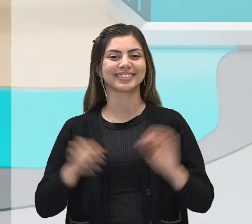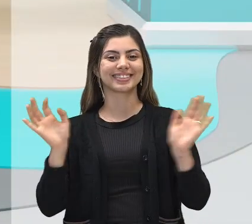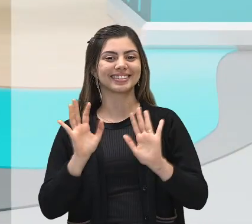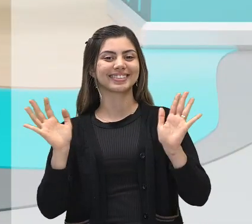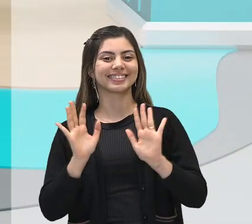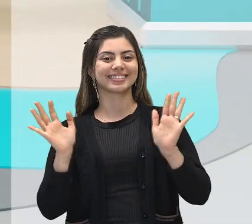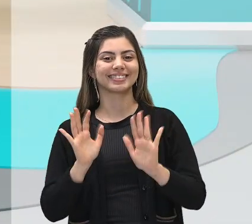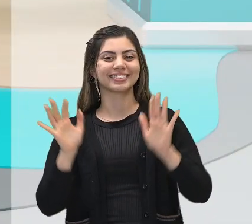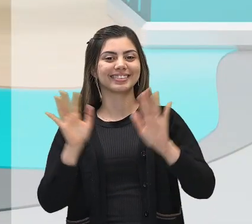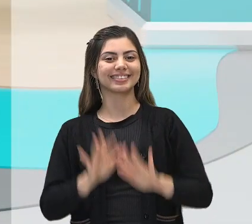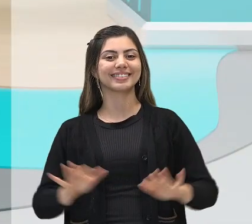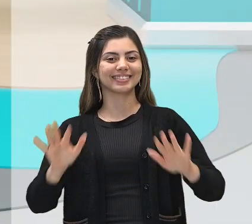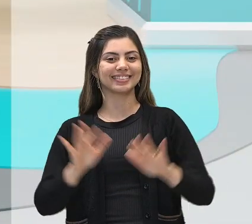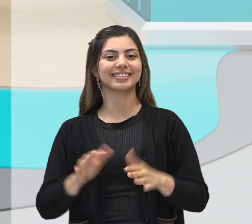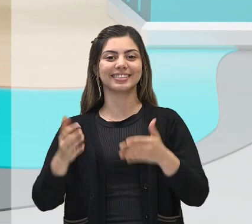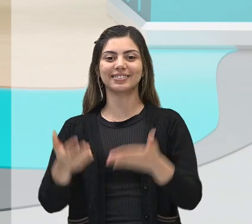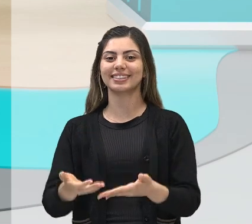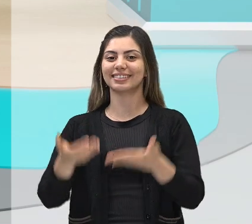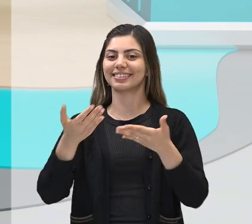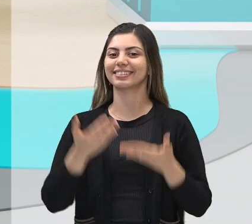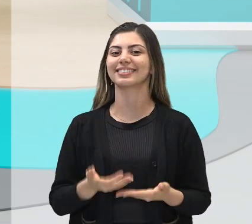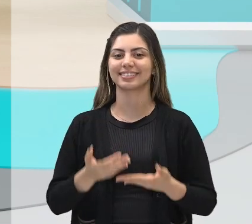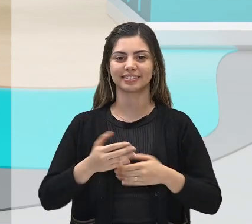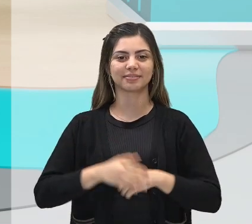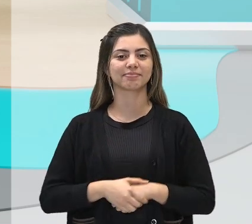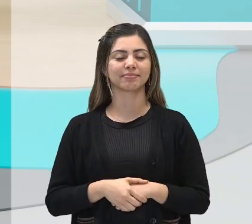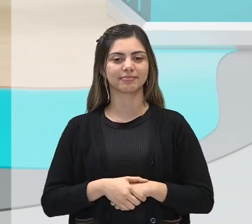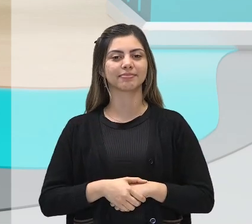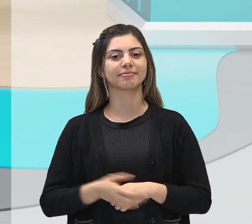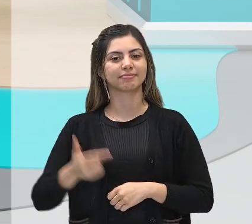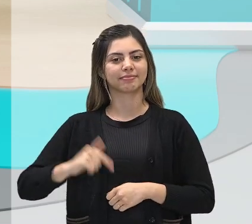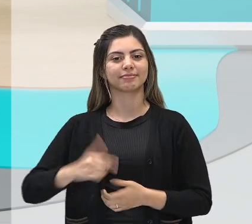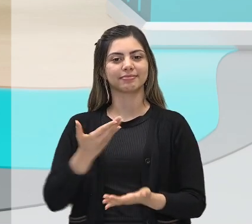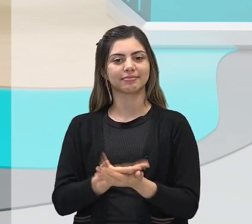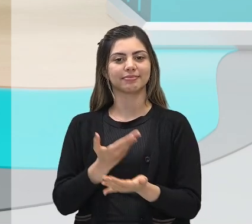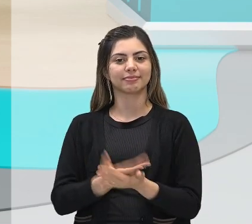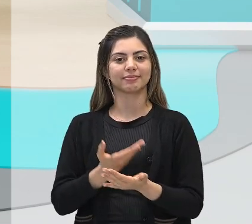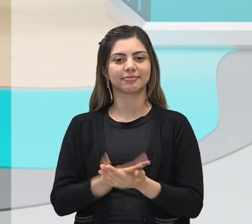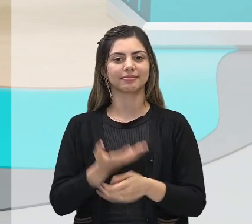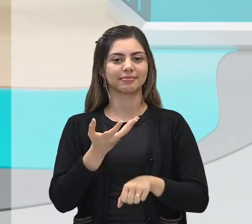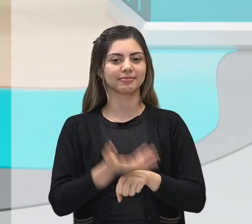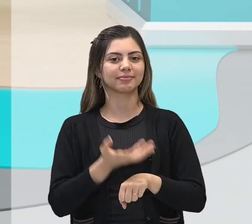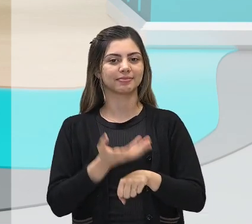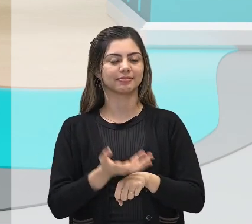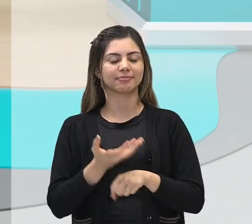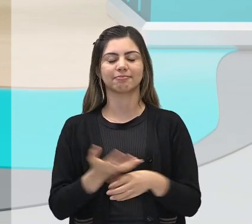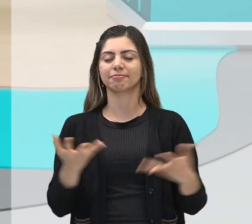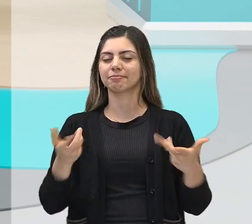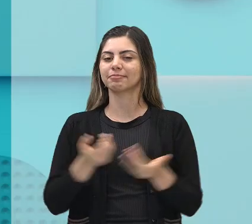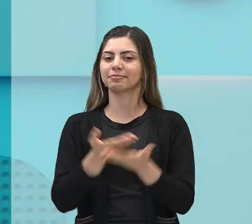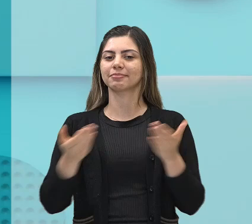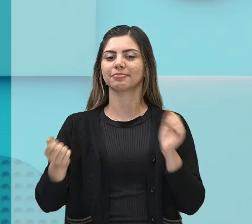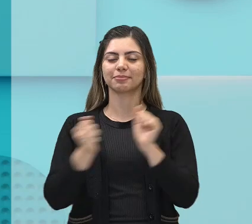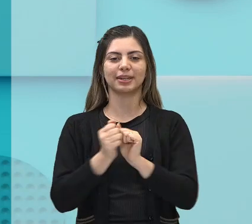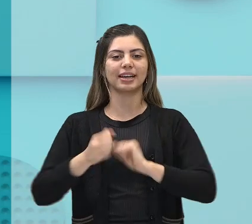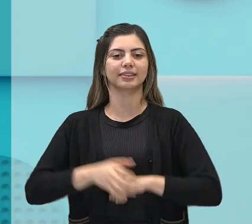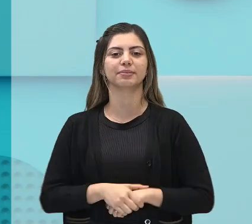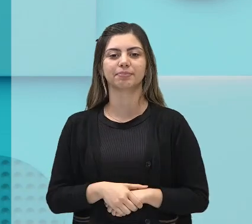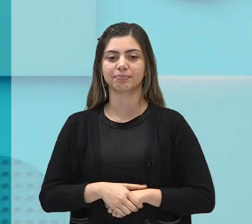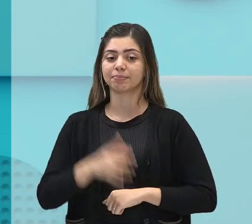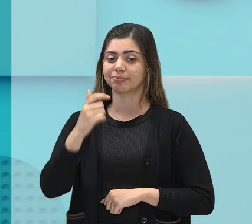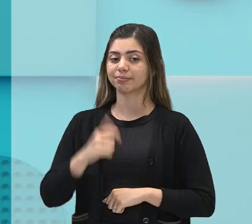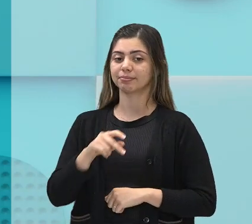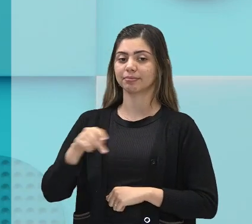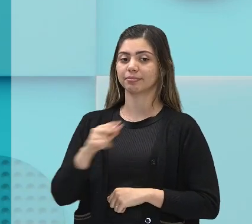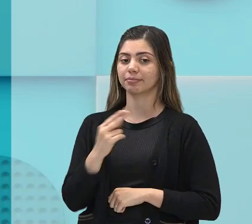Olá, olá! Sejam todos muito bem-vindos a mais uma aula do nosso componente. É um prazer ter todos vocês aqui. Eu sou o professor